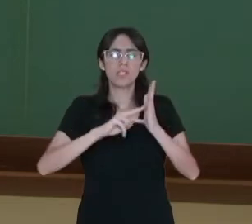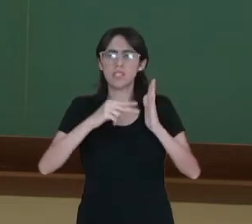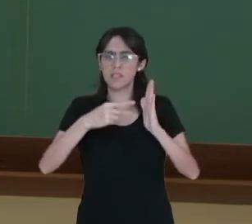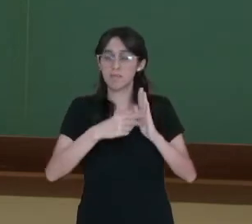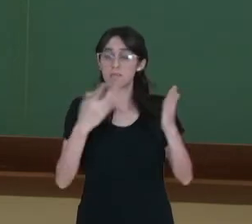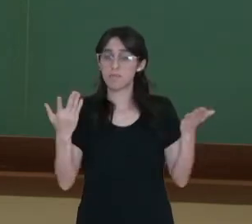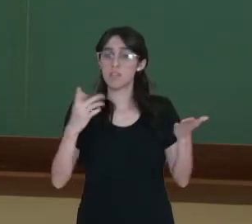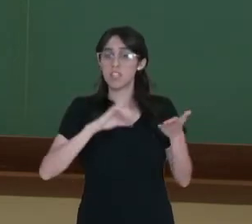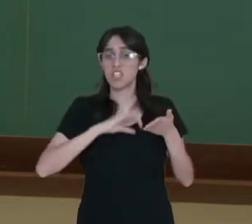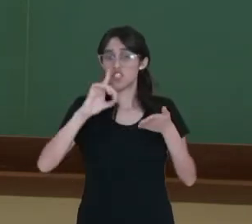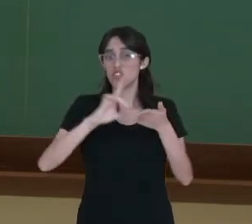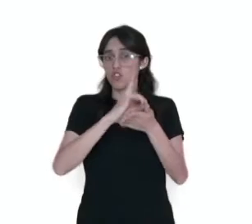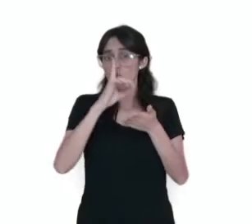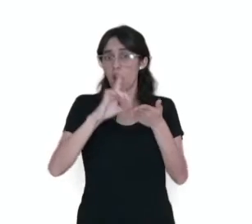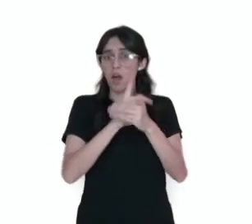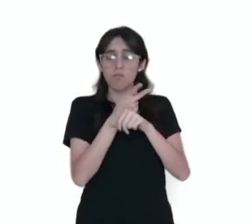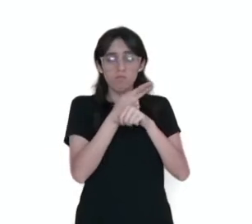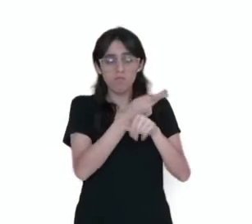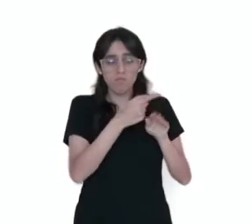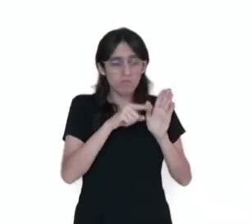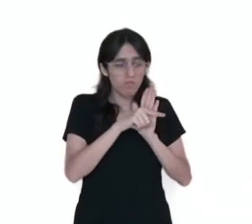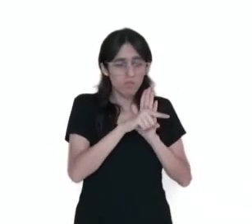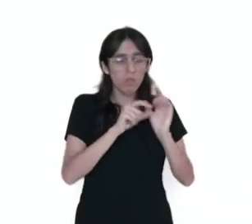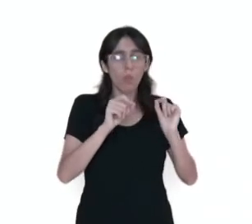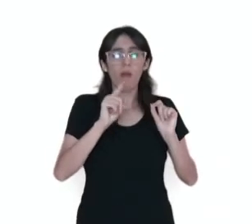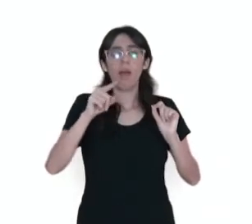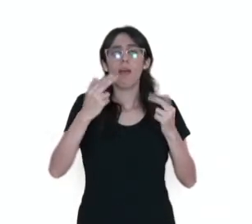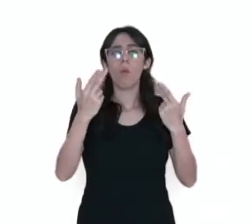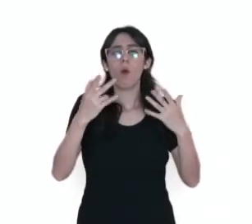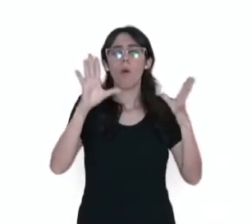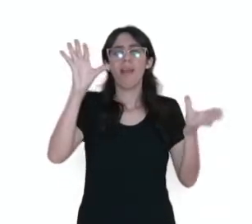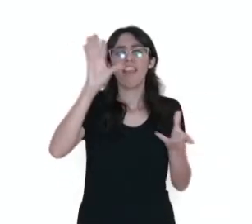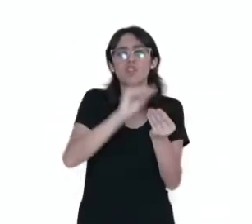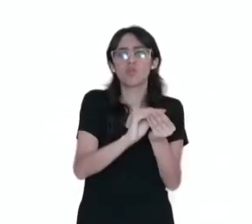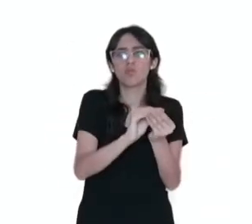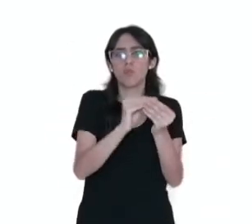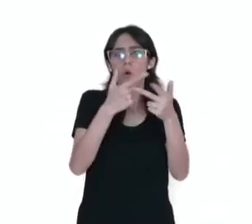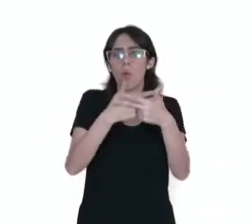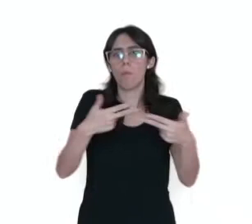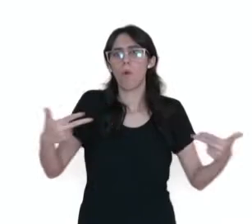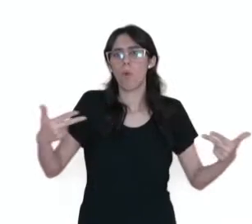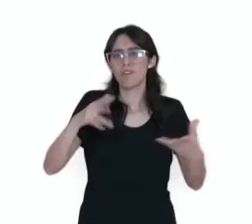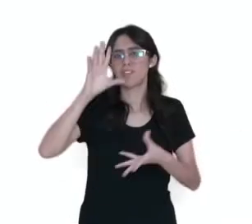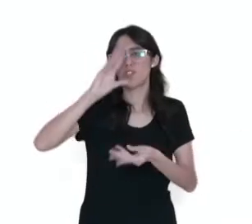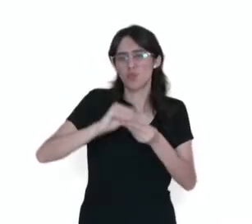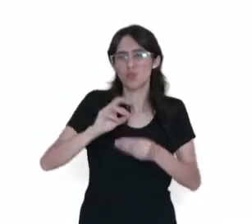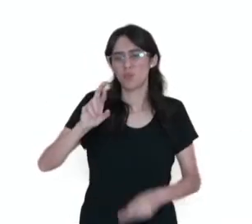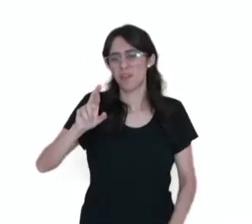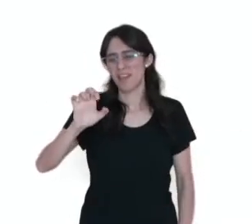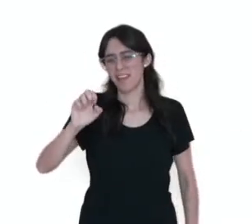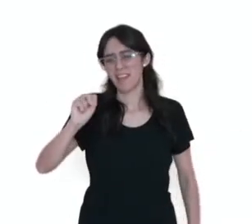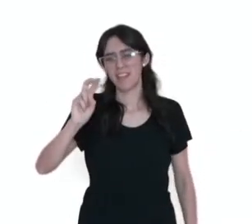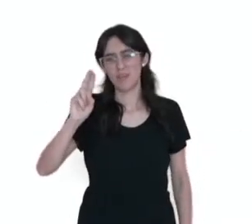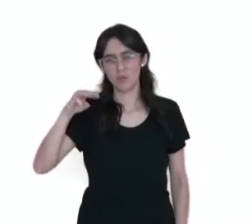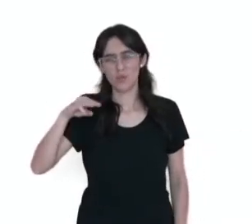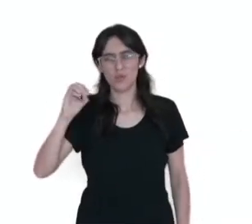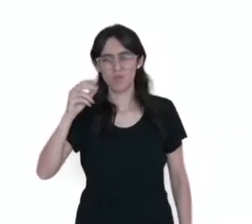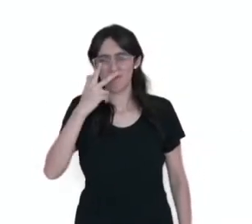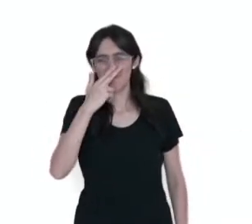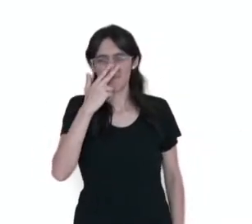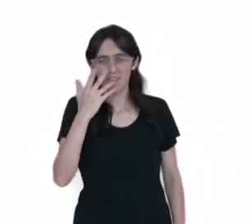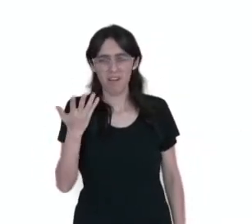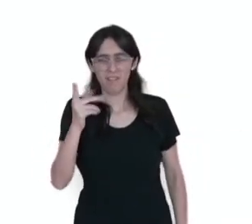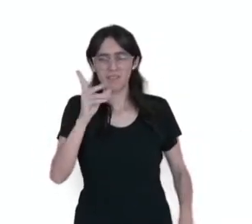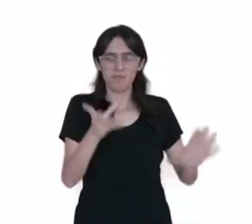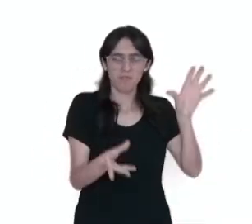o dicionário, síntese é a explicação resumida de alguma coisa, um resumo. Exposição genérica